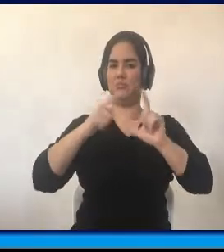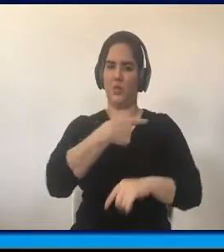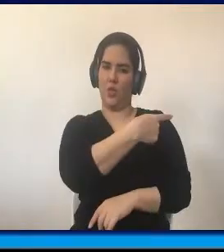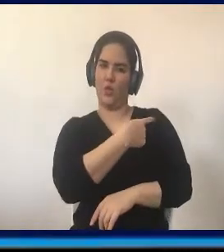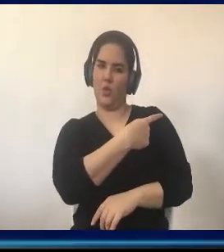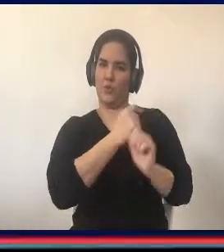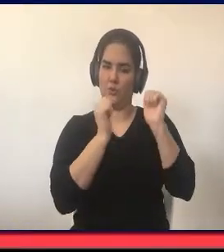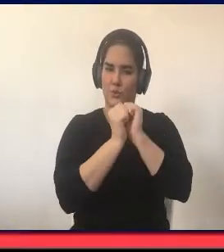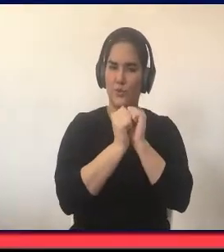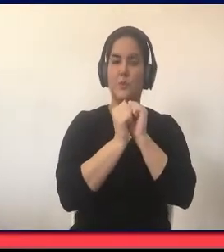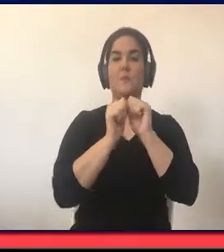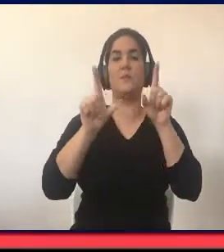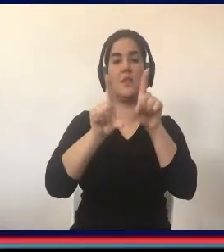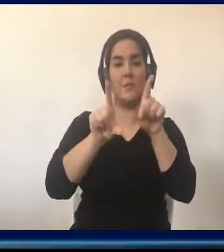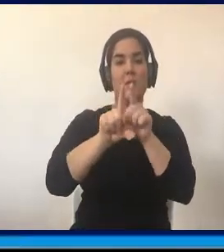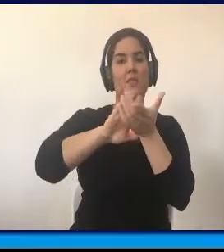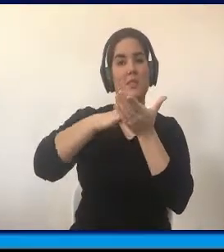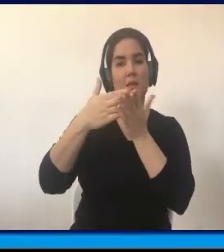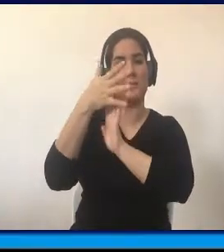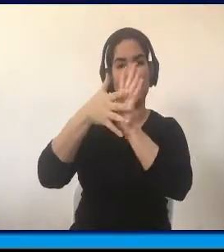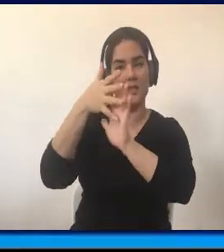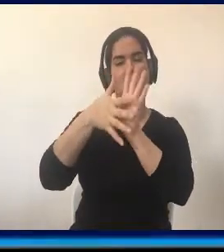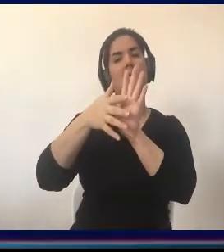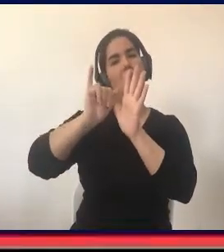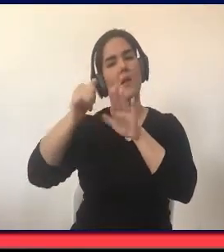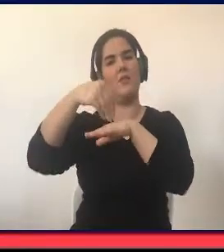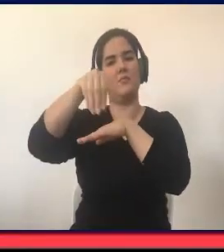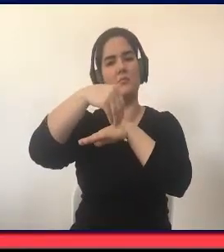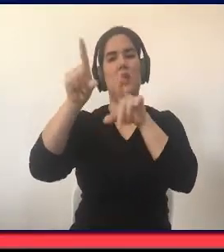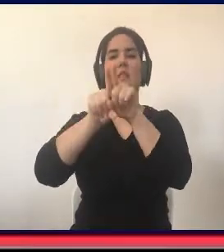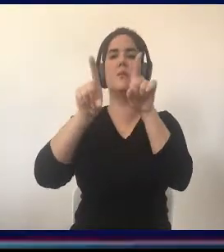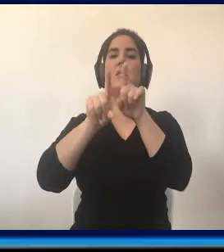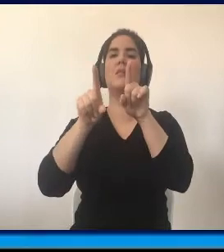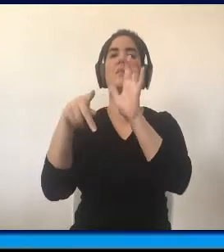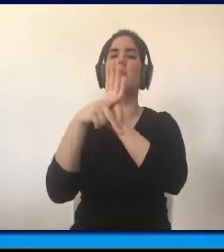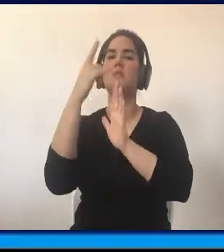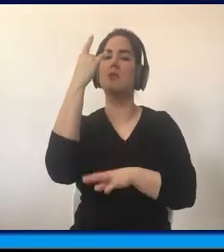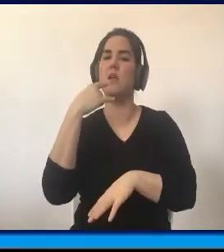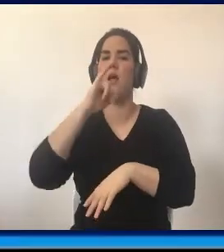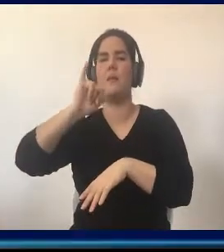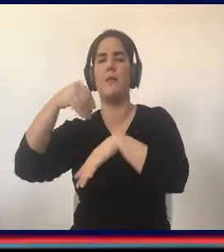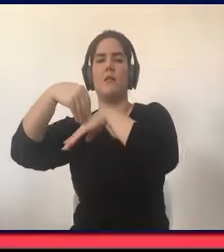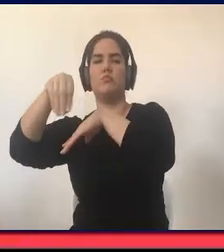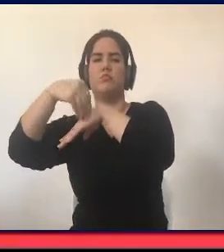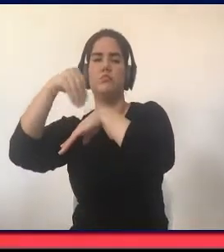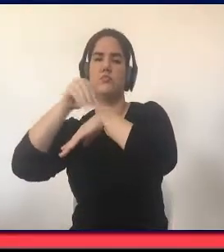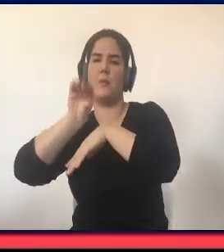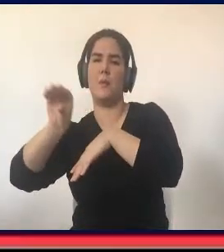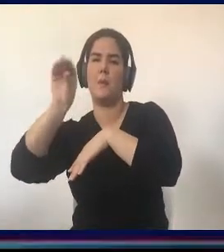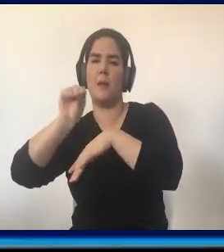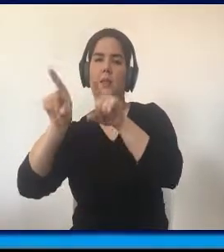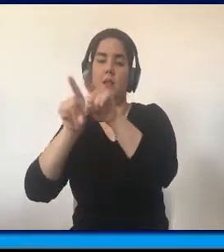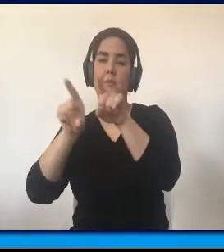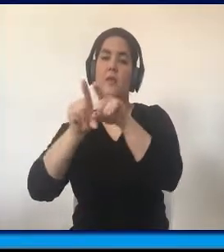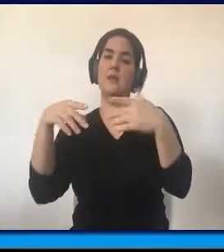a nossa intérprete de Libras aqui, com a audiodescrição. Queria que você se apresentasse e fizesse uma audiodescrição do Kleber para quem está nos